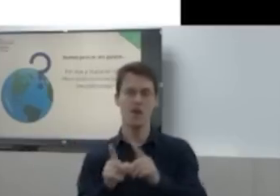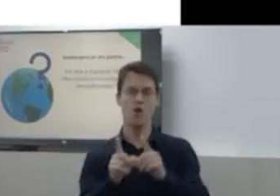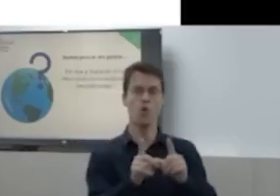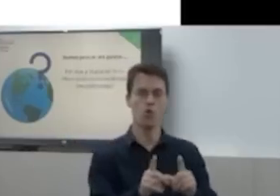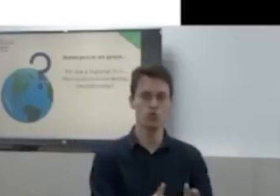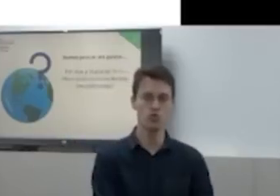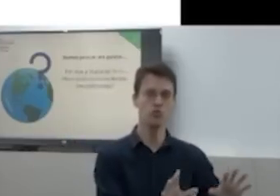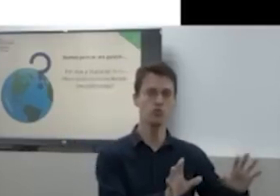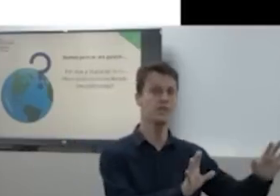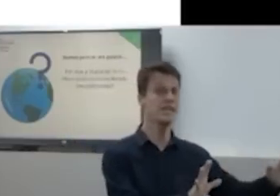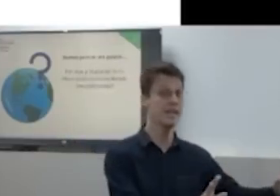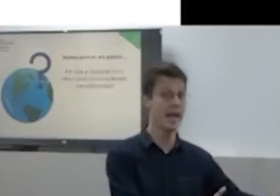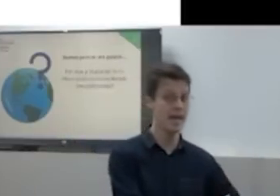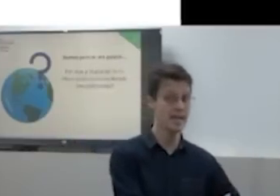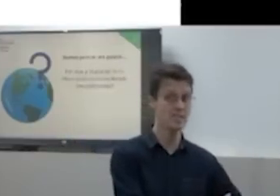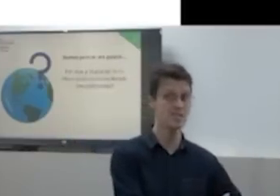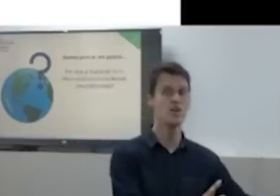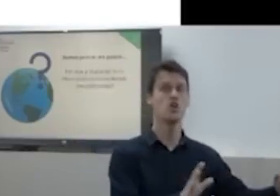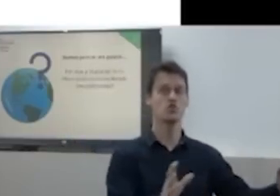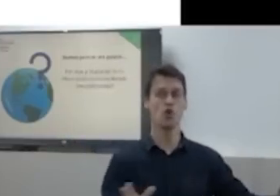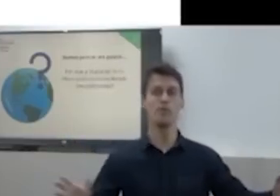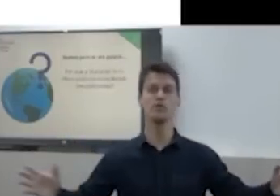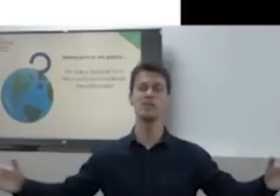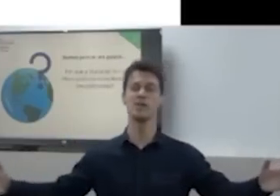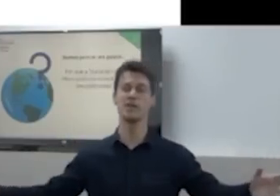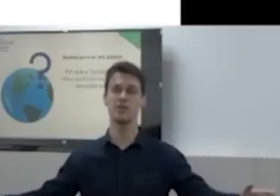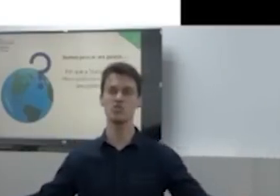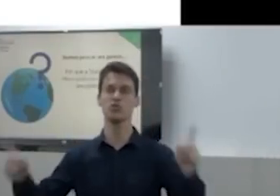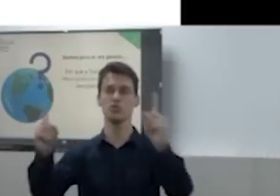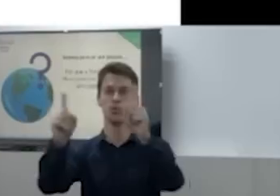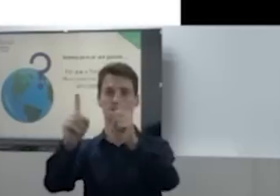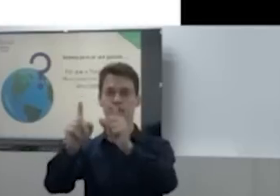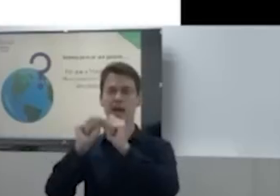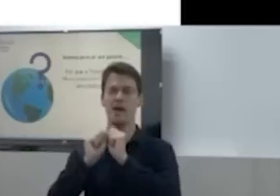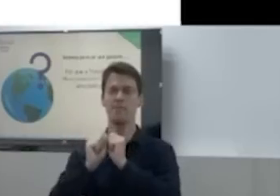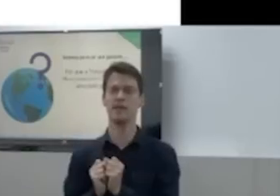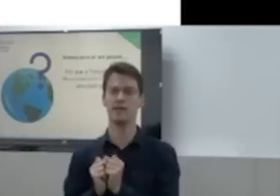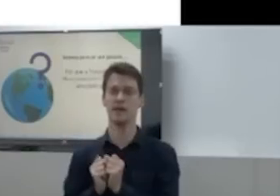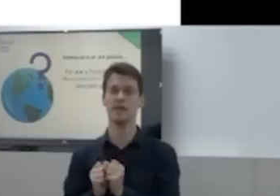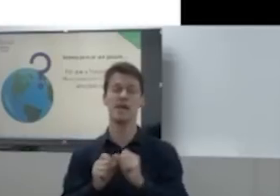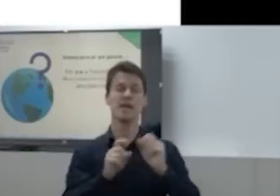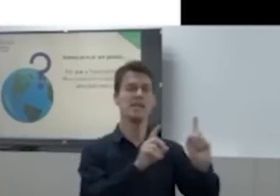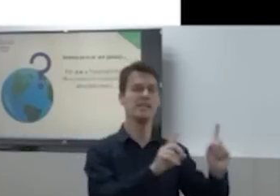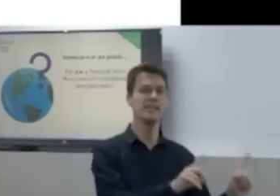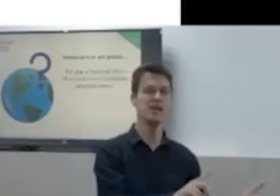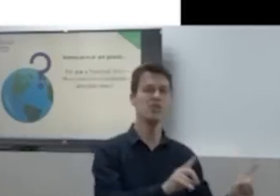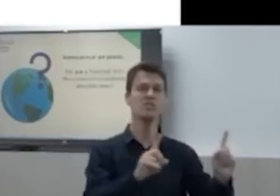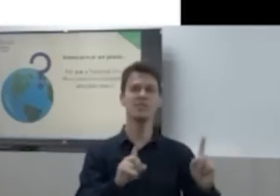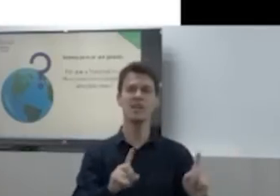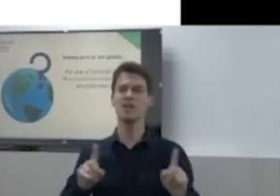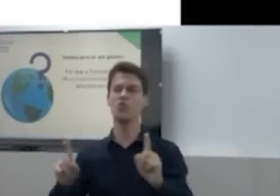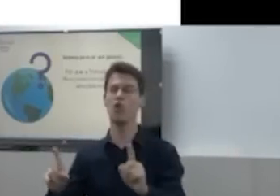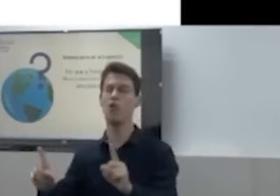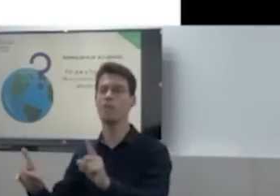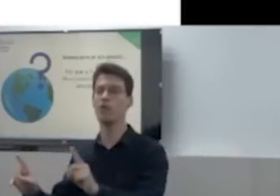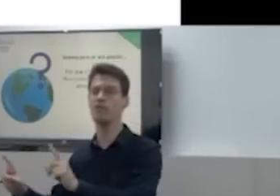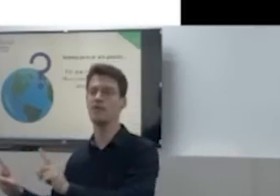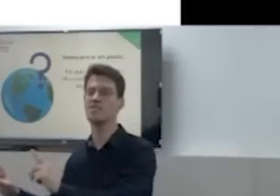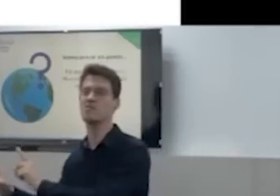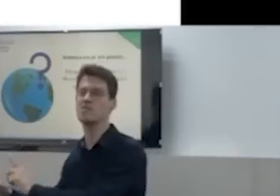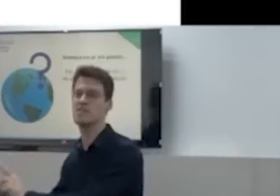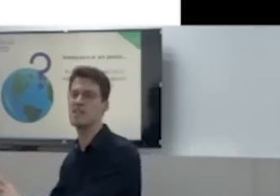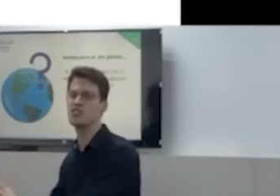uma ideia ou conjunto de ideias sobre um determinado assunto, Terra plana, que não